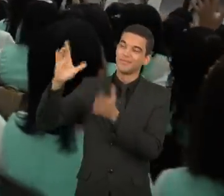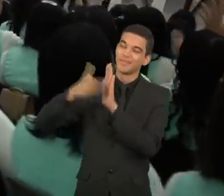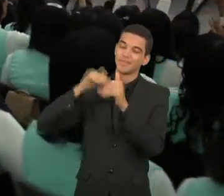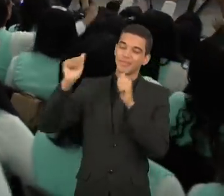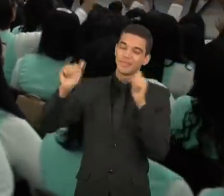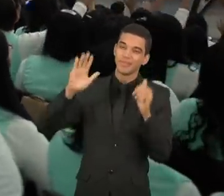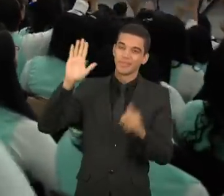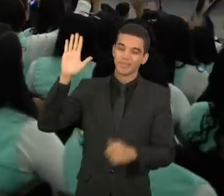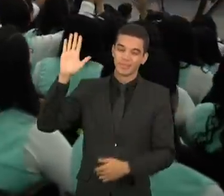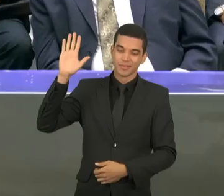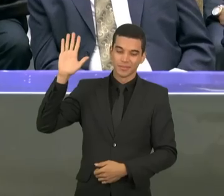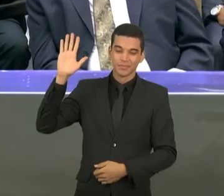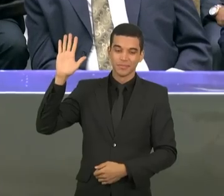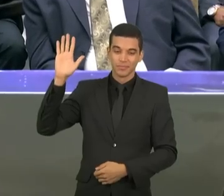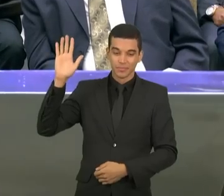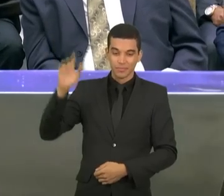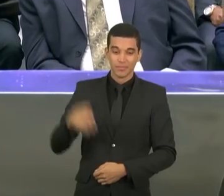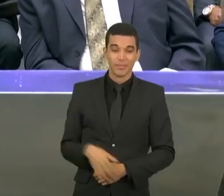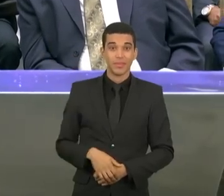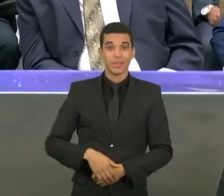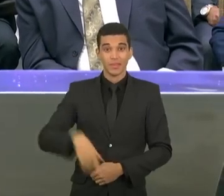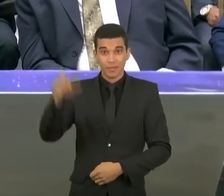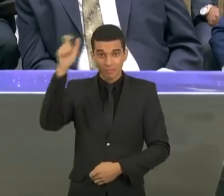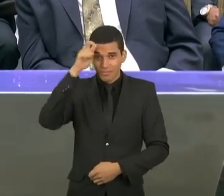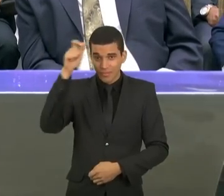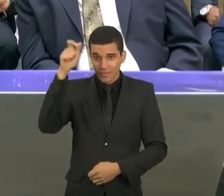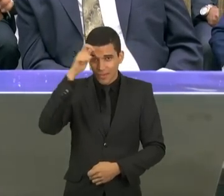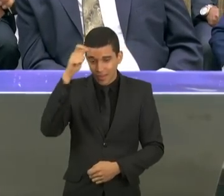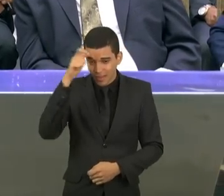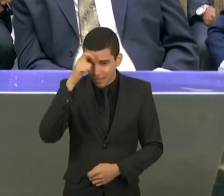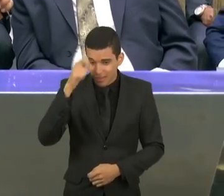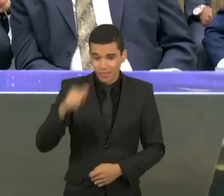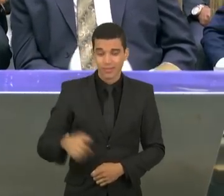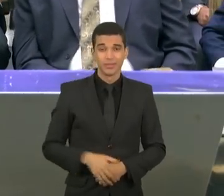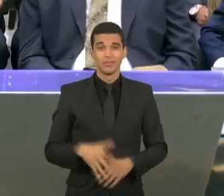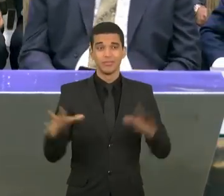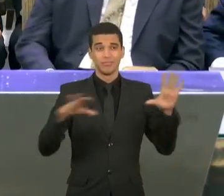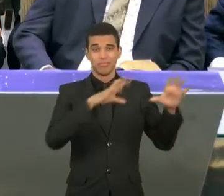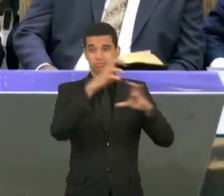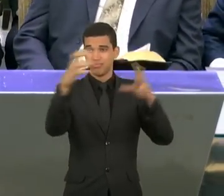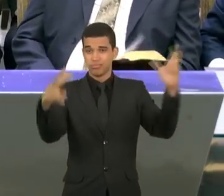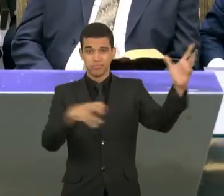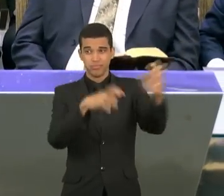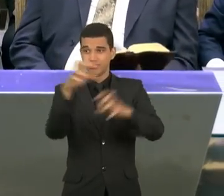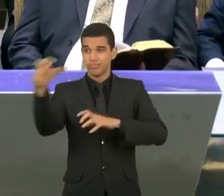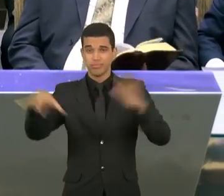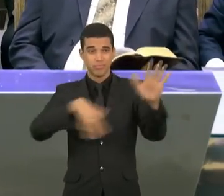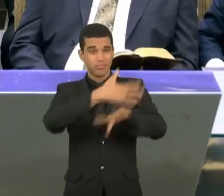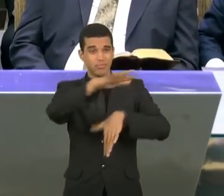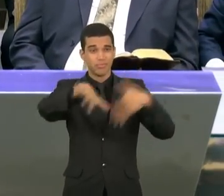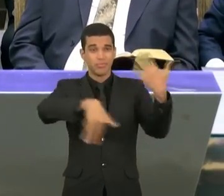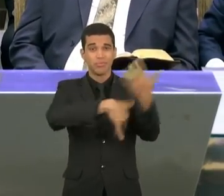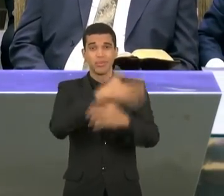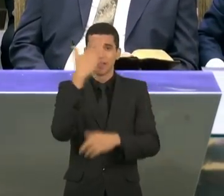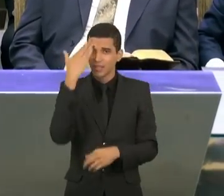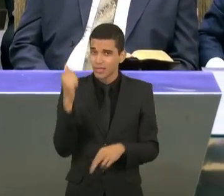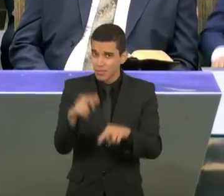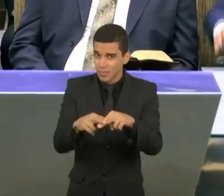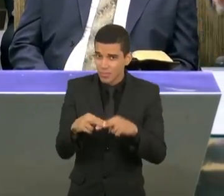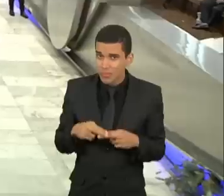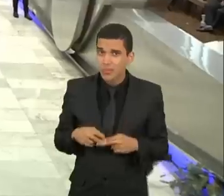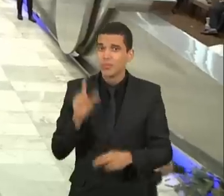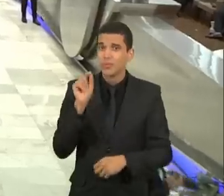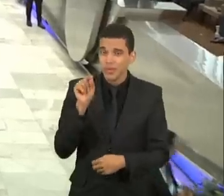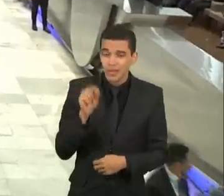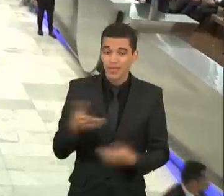Os demônios estão se estourando aí por fora. Sabe por quê? Porque Deus está sendo